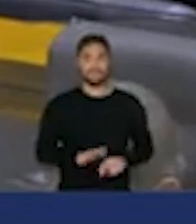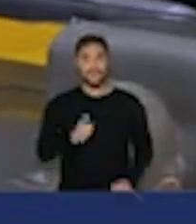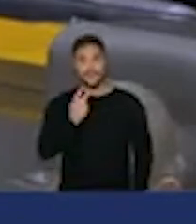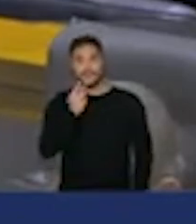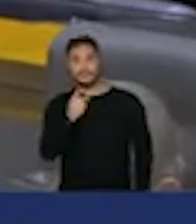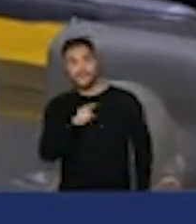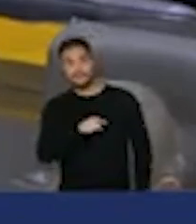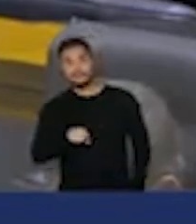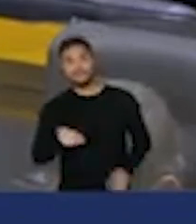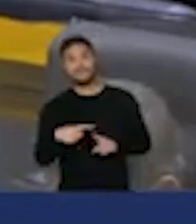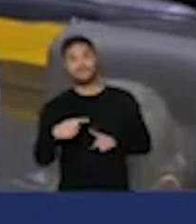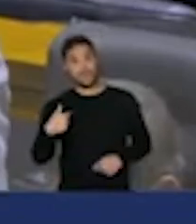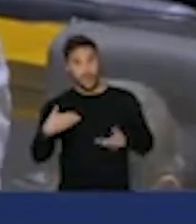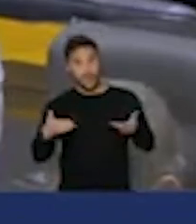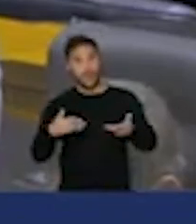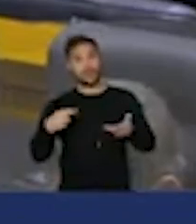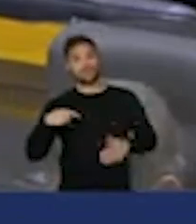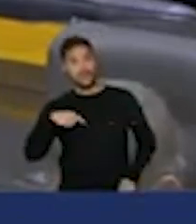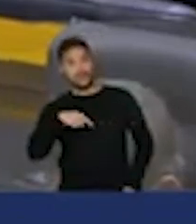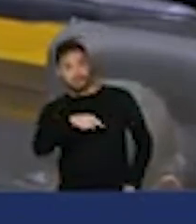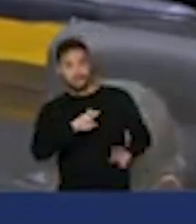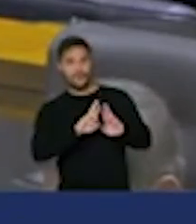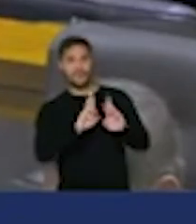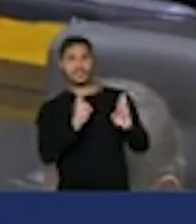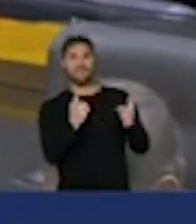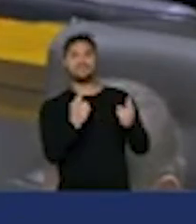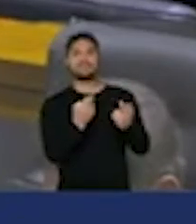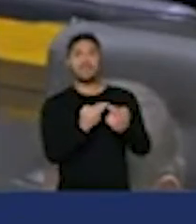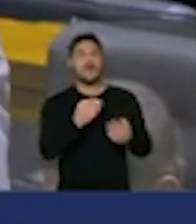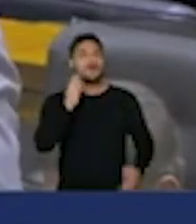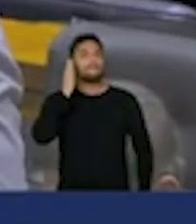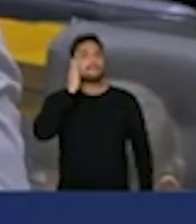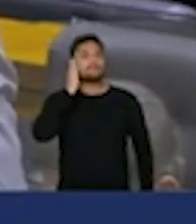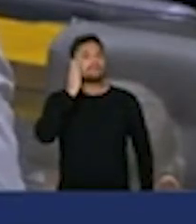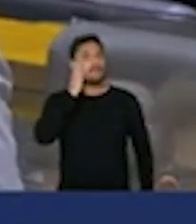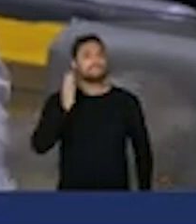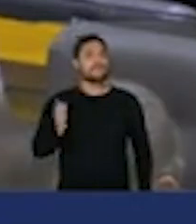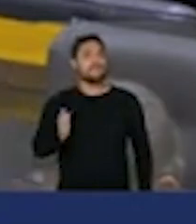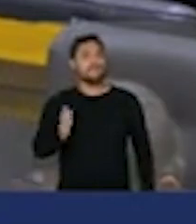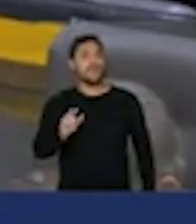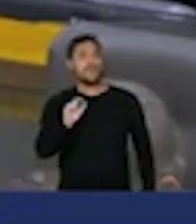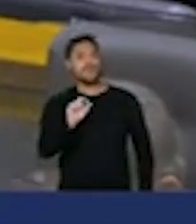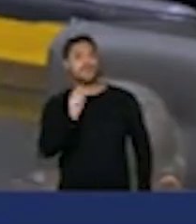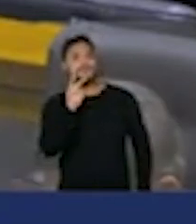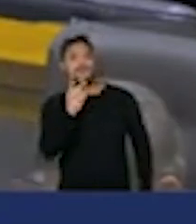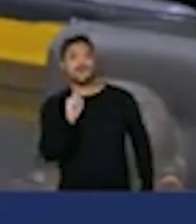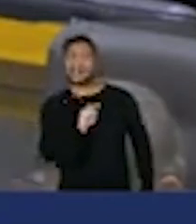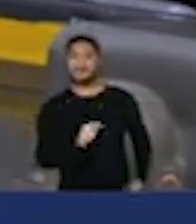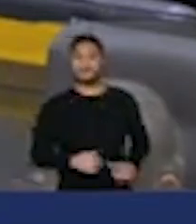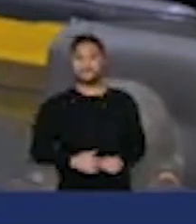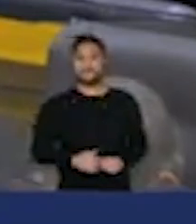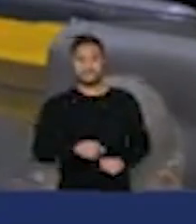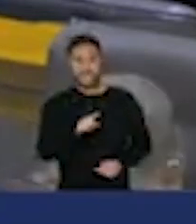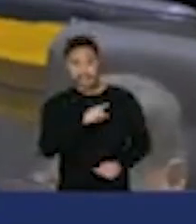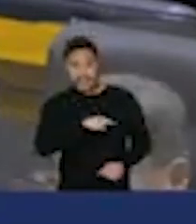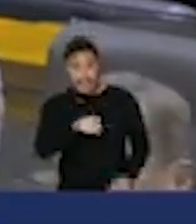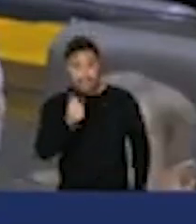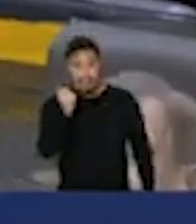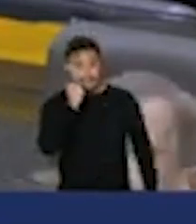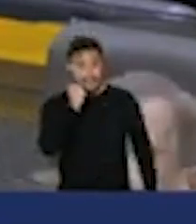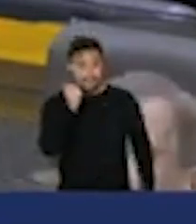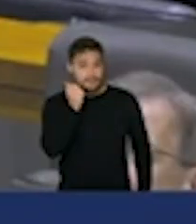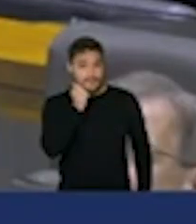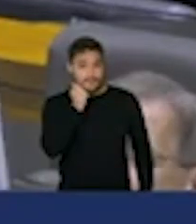eu fui até lá hoje nessa reunião para saber o que eles iam falar. E eles têm a cara de pau de